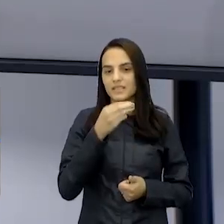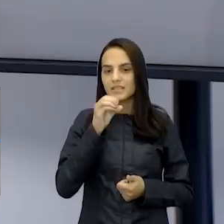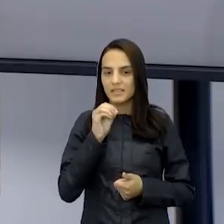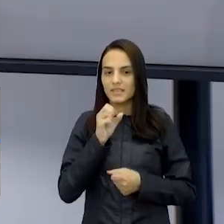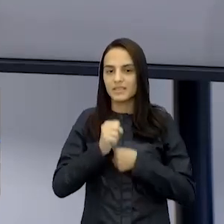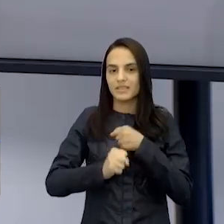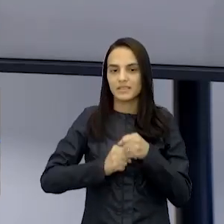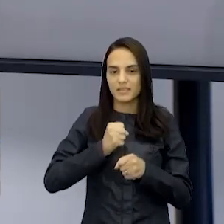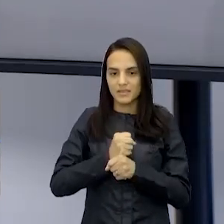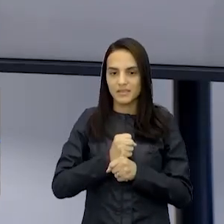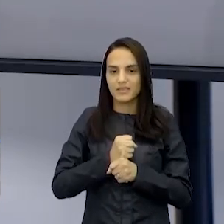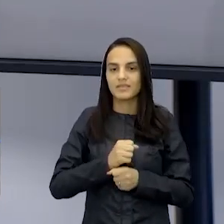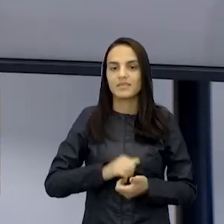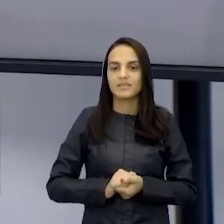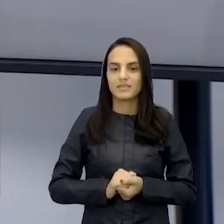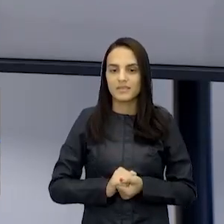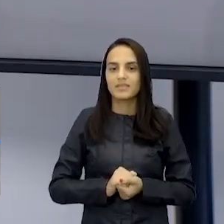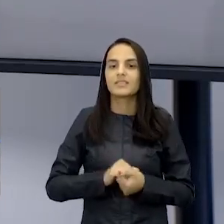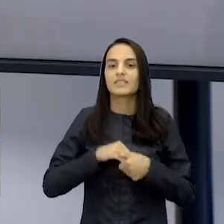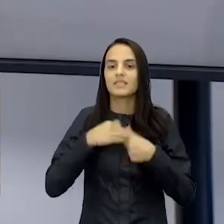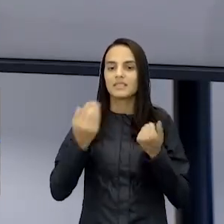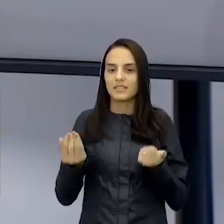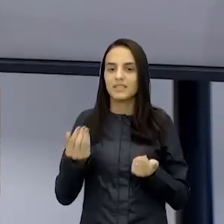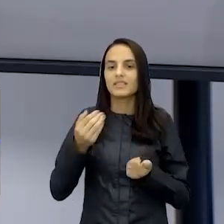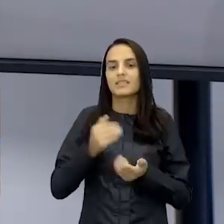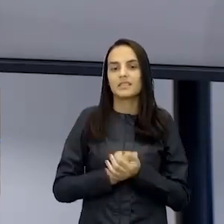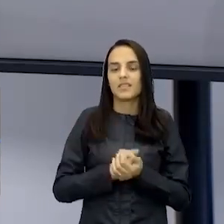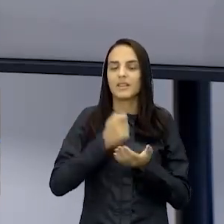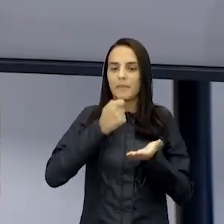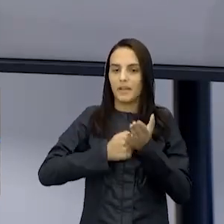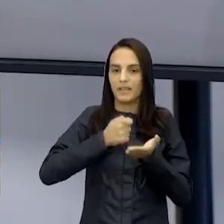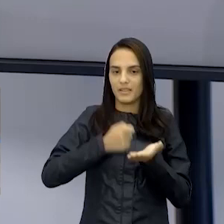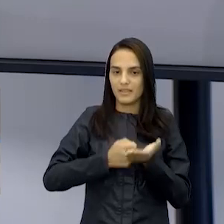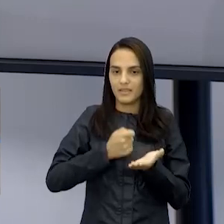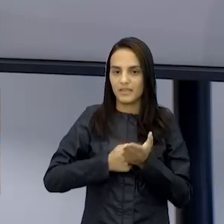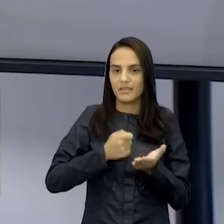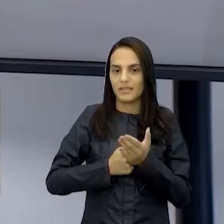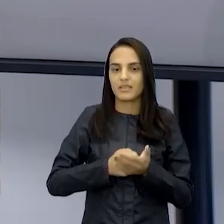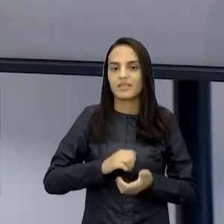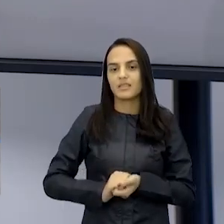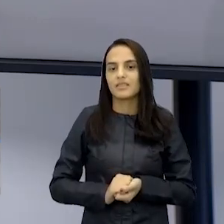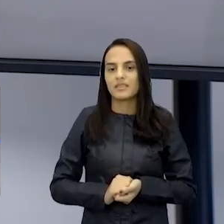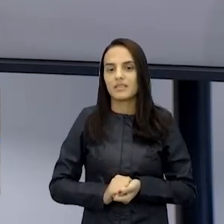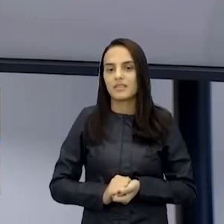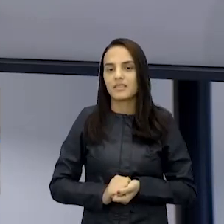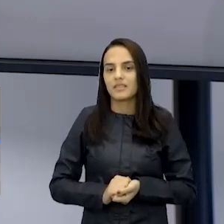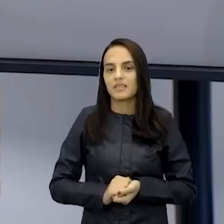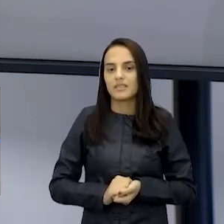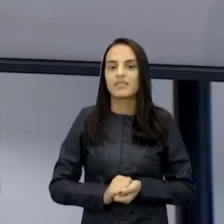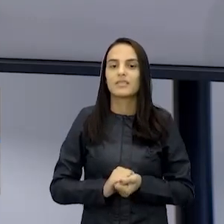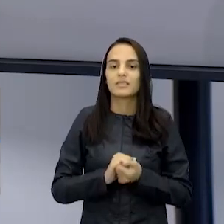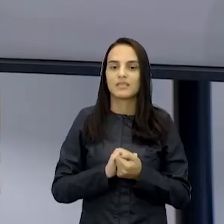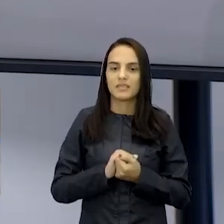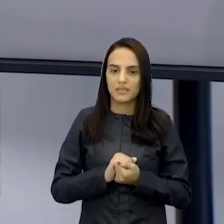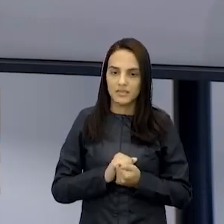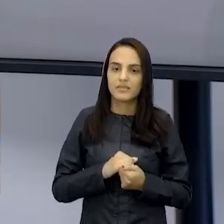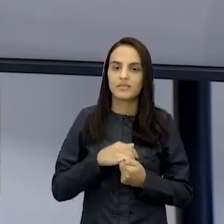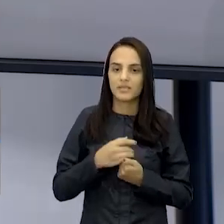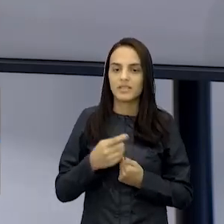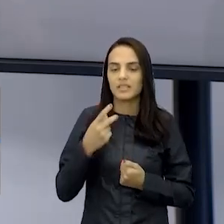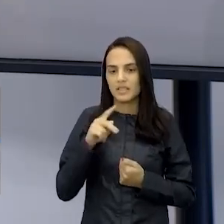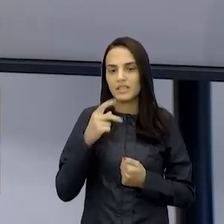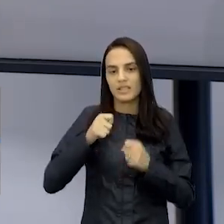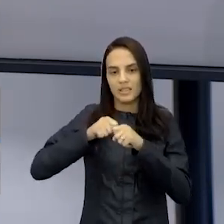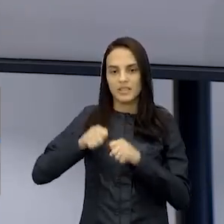vai ter 70. Tantos anos e ela vai estar ainda pagando, né? Esse imóvel, esse investimento que ela fez.